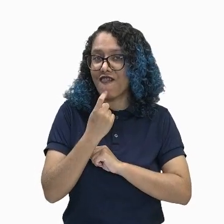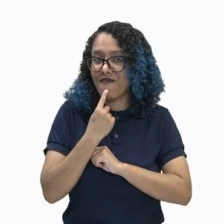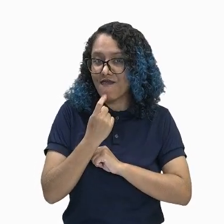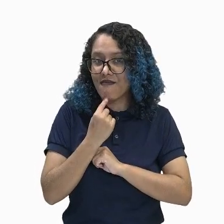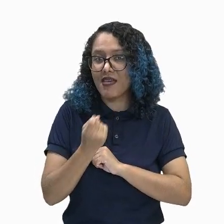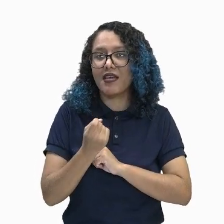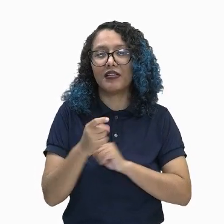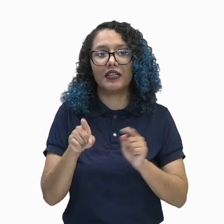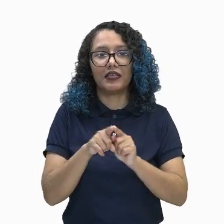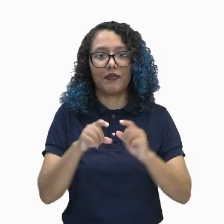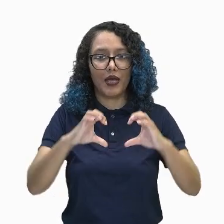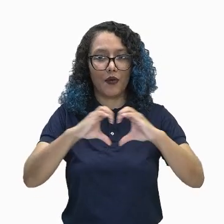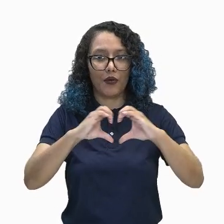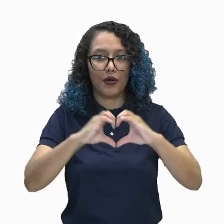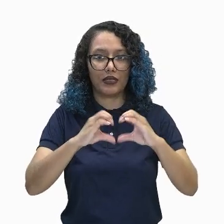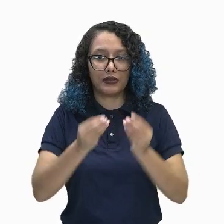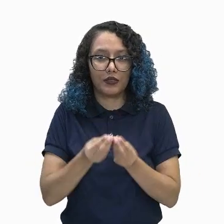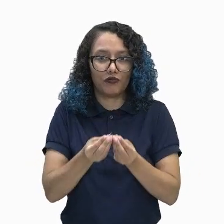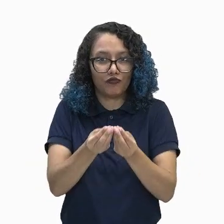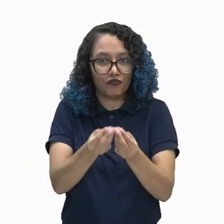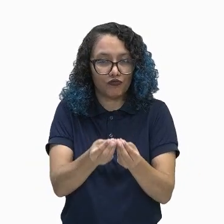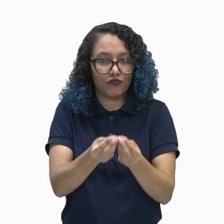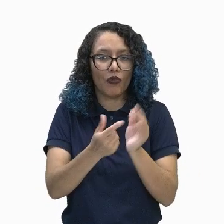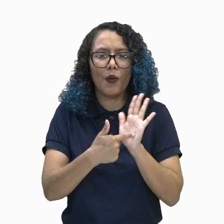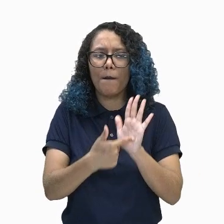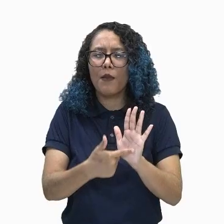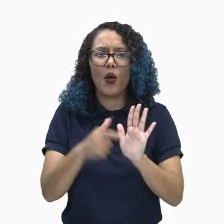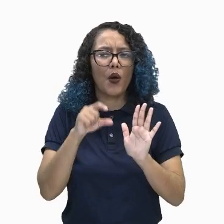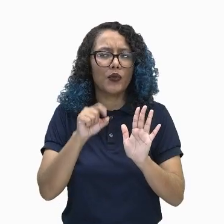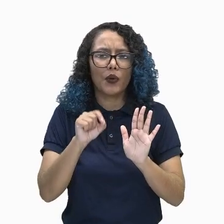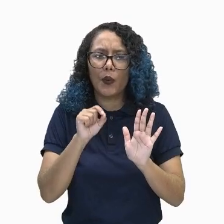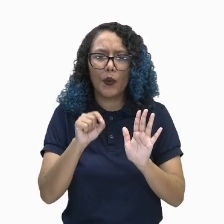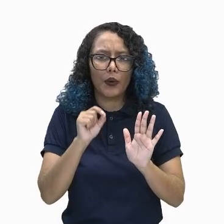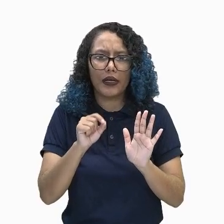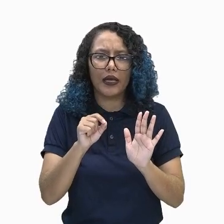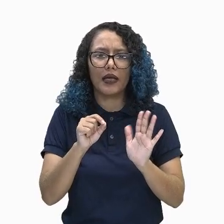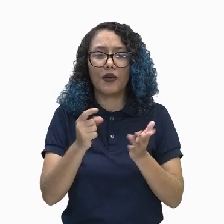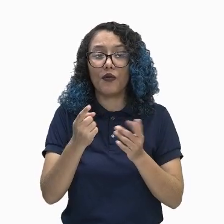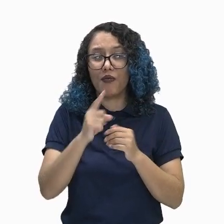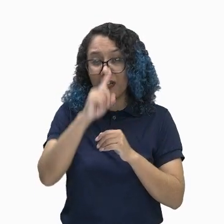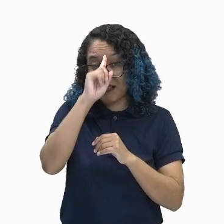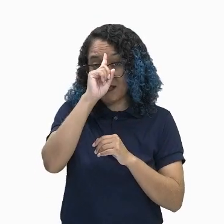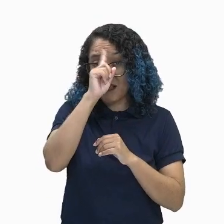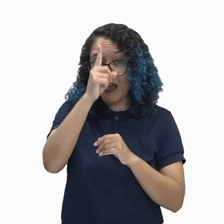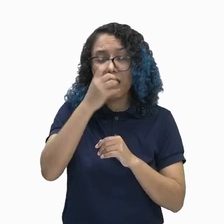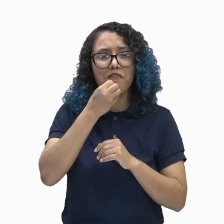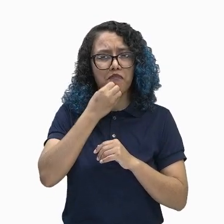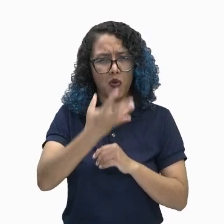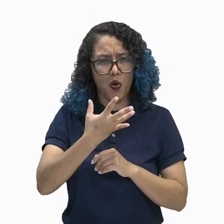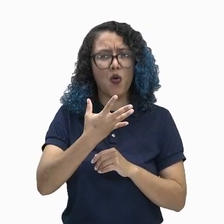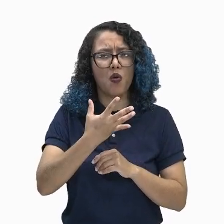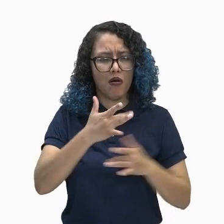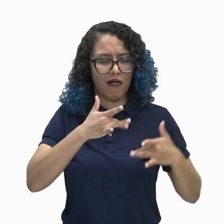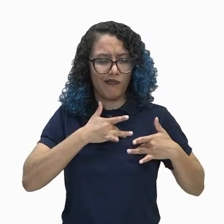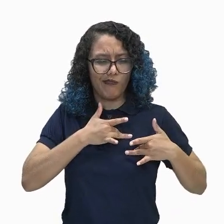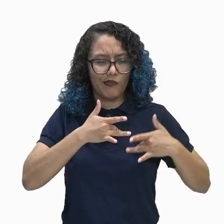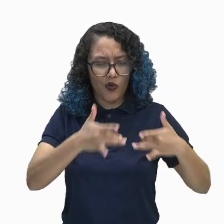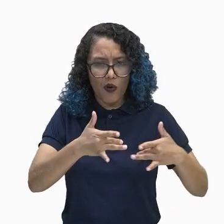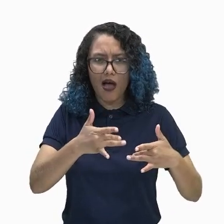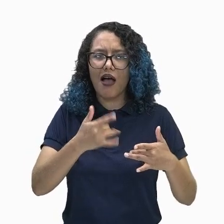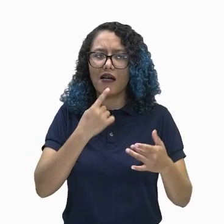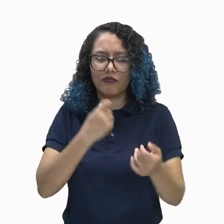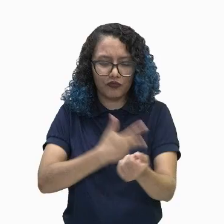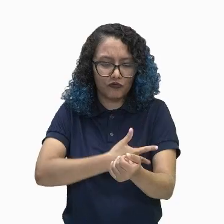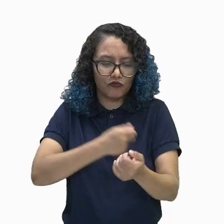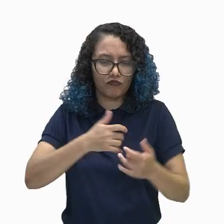esse coração, com esse gesto. Isso traz uma ideia positiva para esse ato de doar sangue. Então, percebe que o fato dela